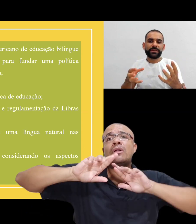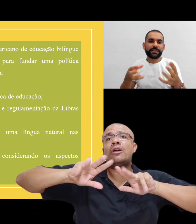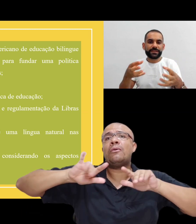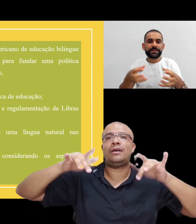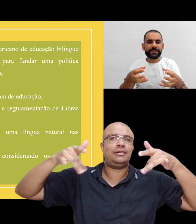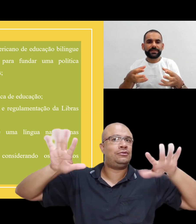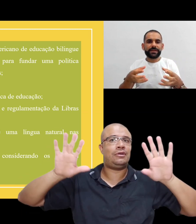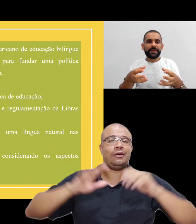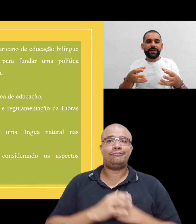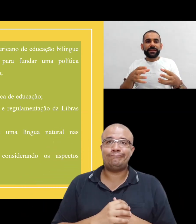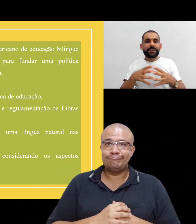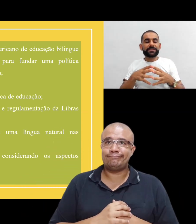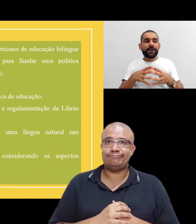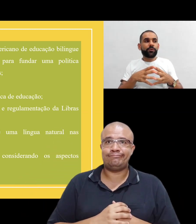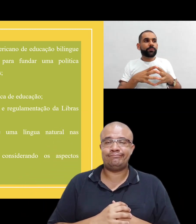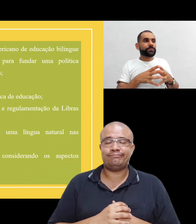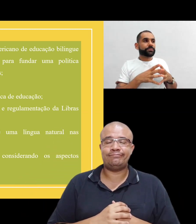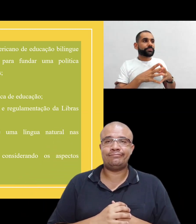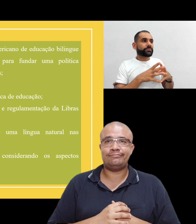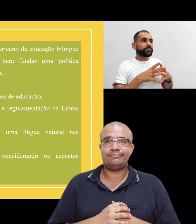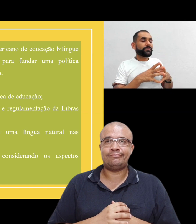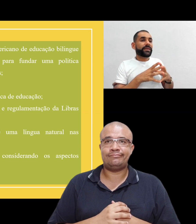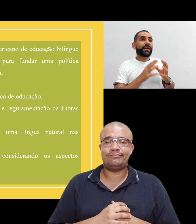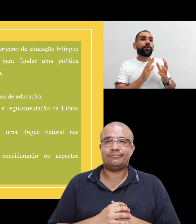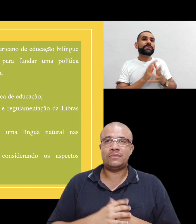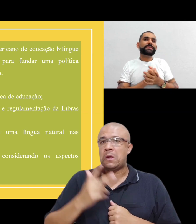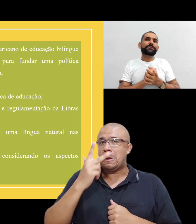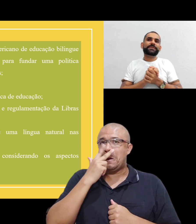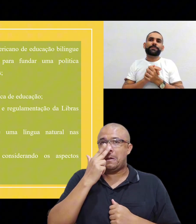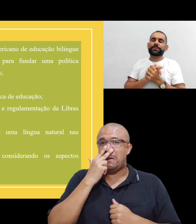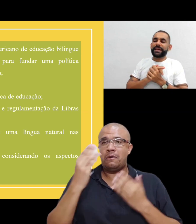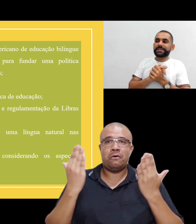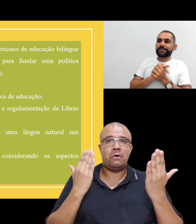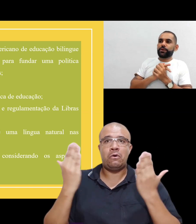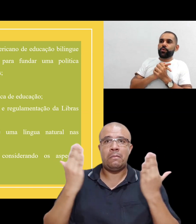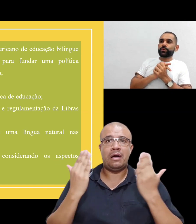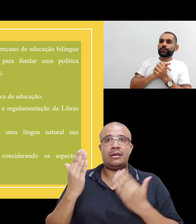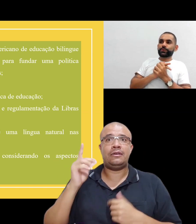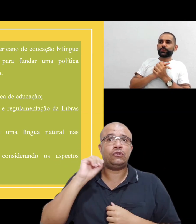da comunidade daqui. Então, é como se você